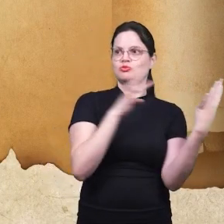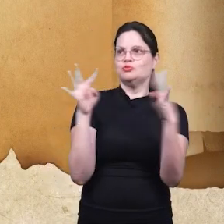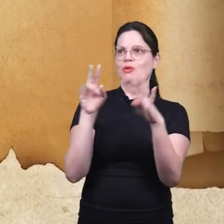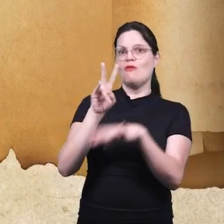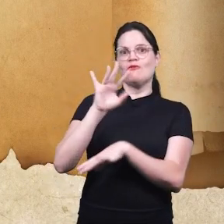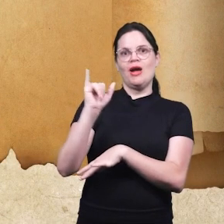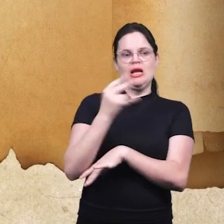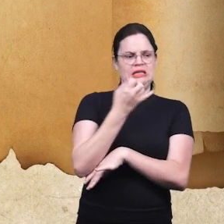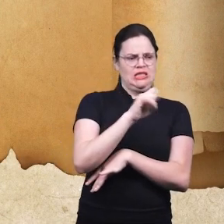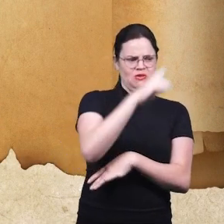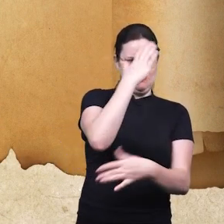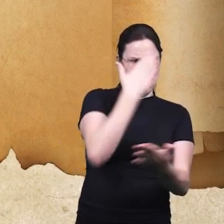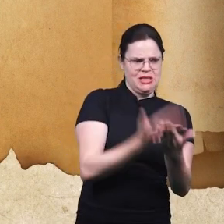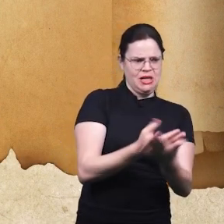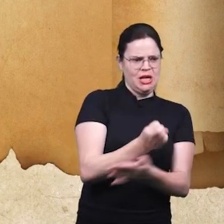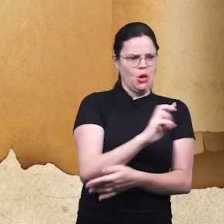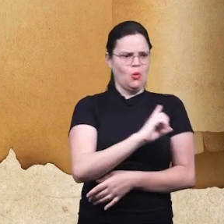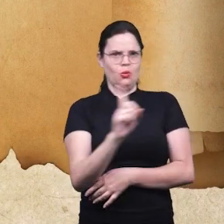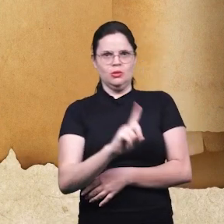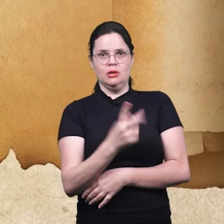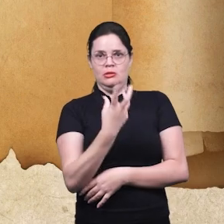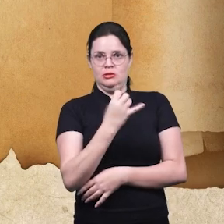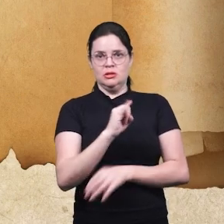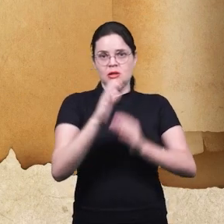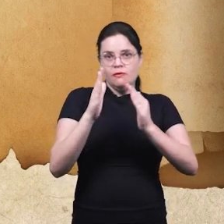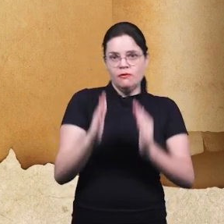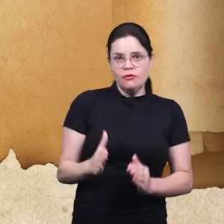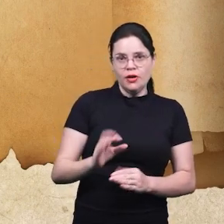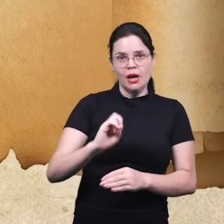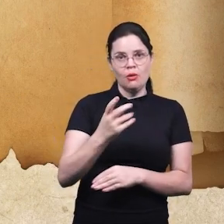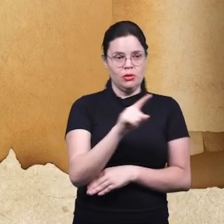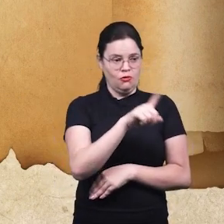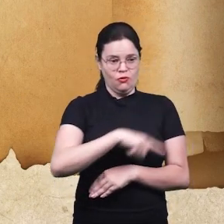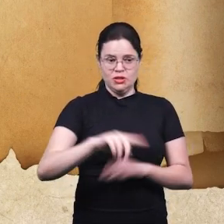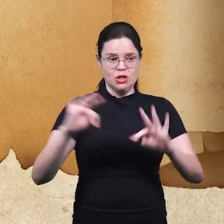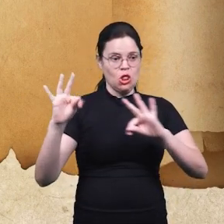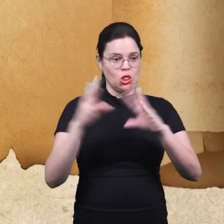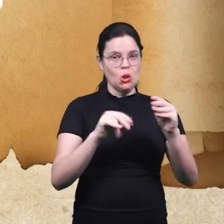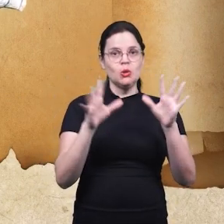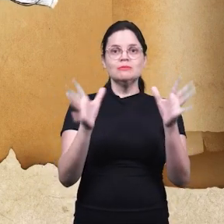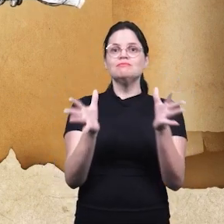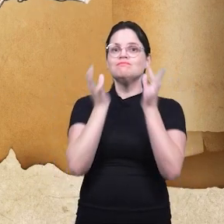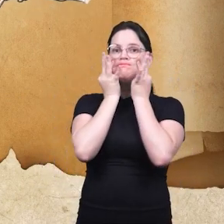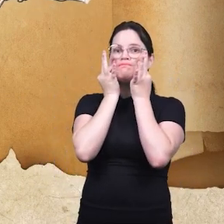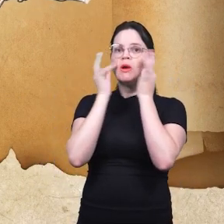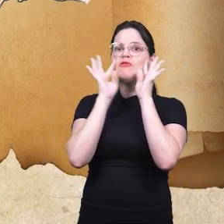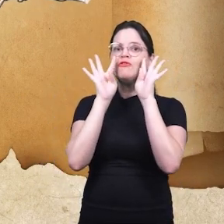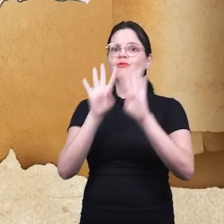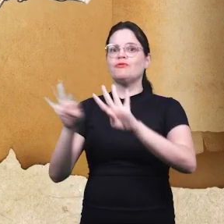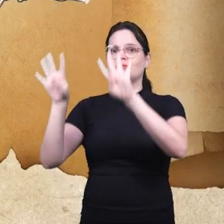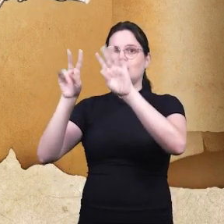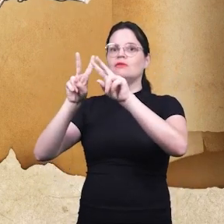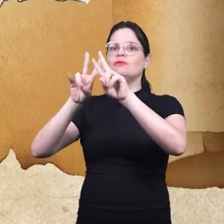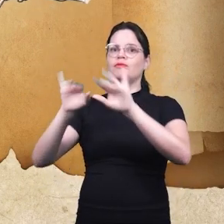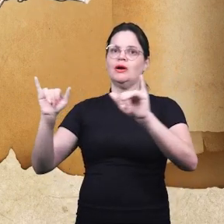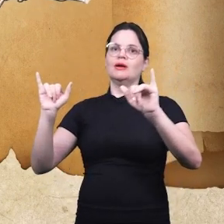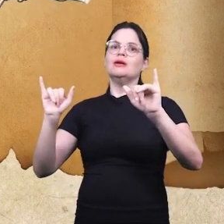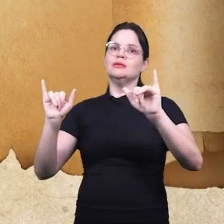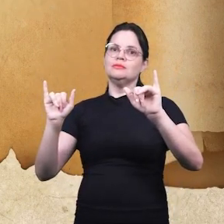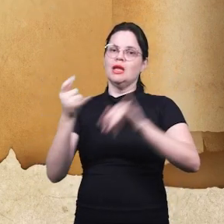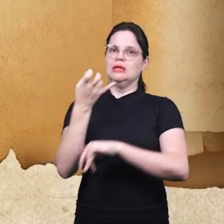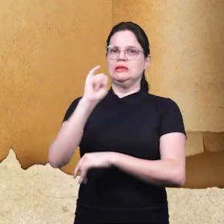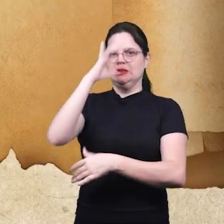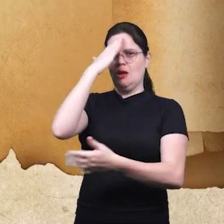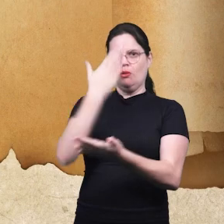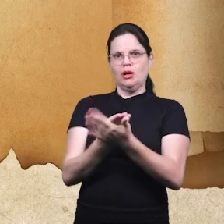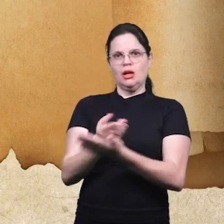os que não creram, os que foram fiéis, os que não foram fiéis. Então, independente se eu creio ou se eu